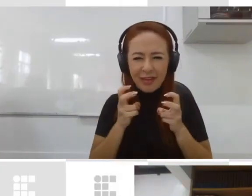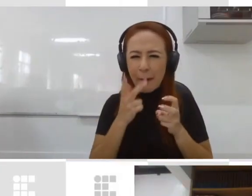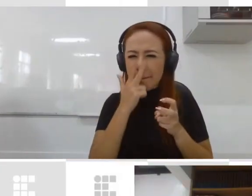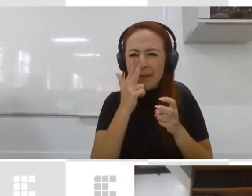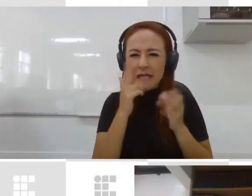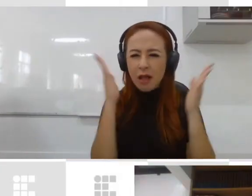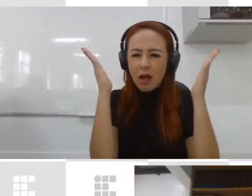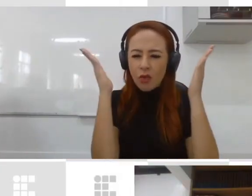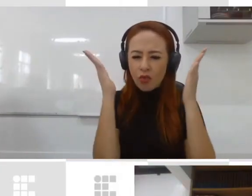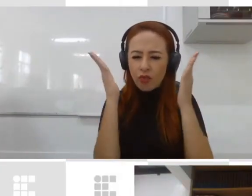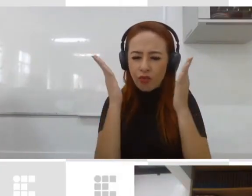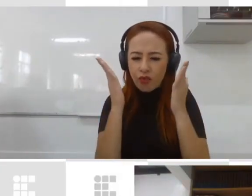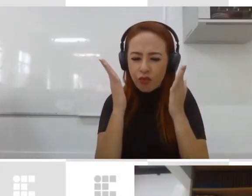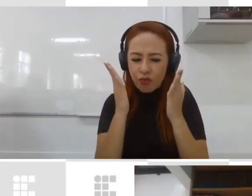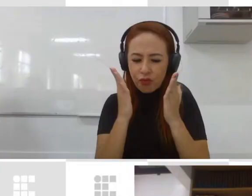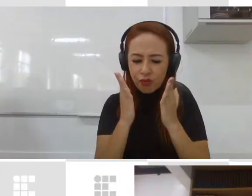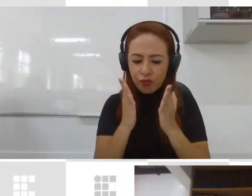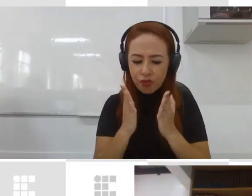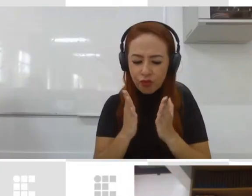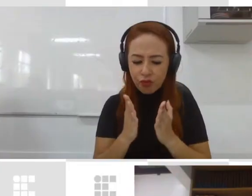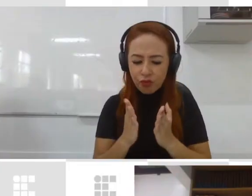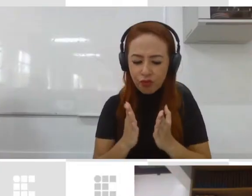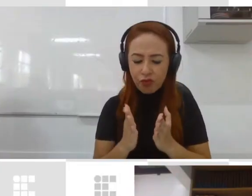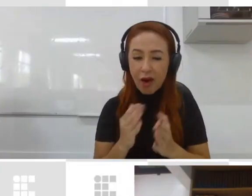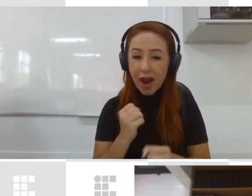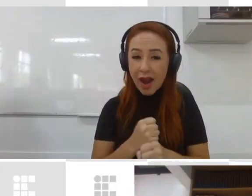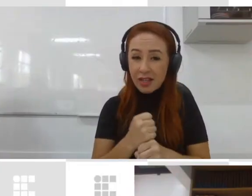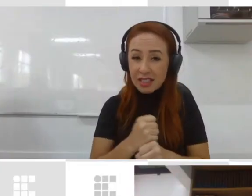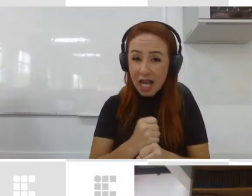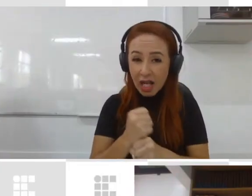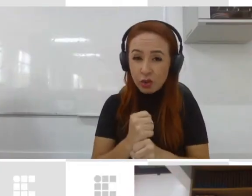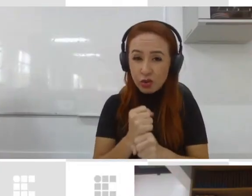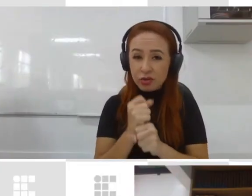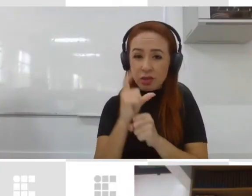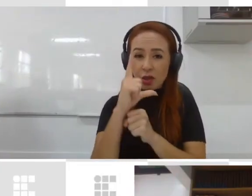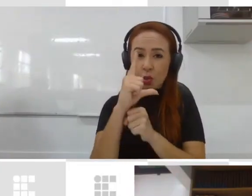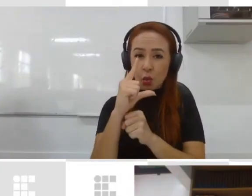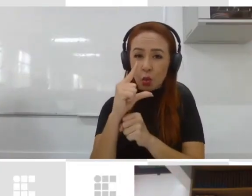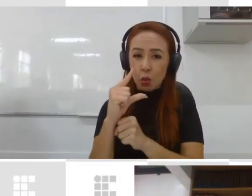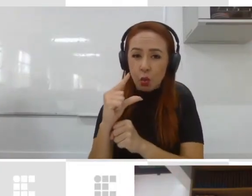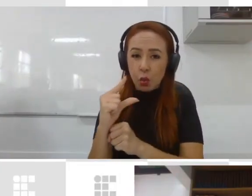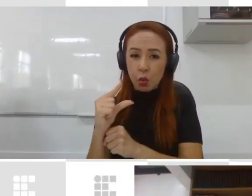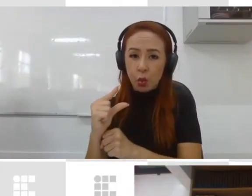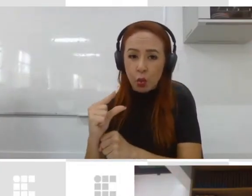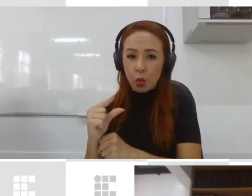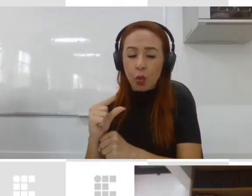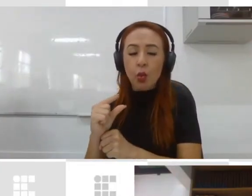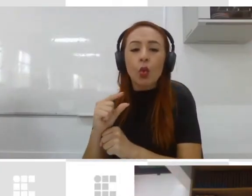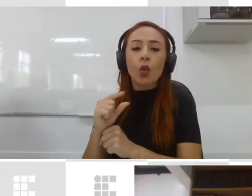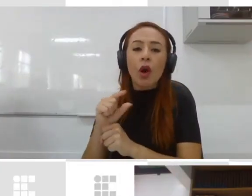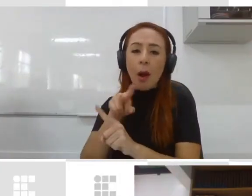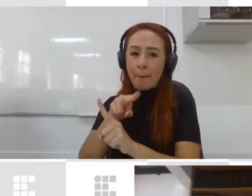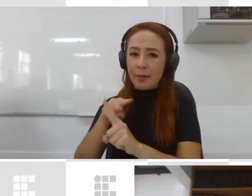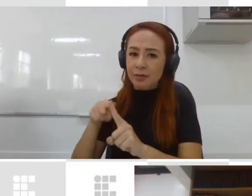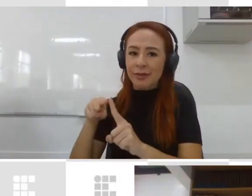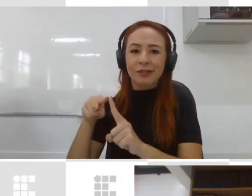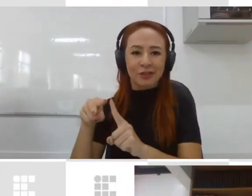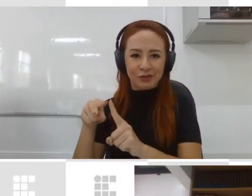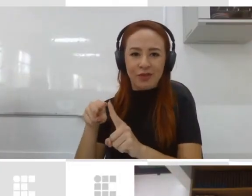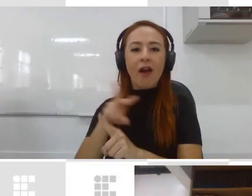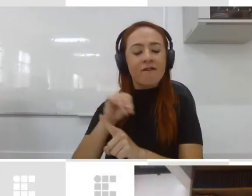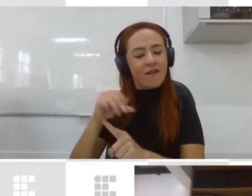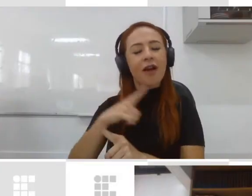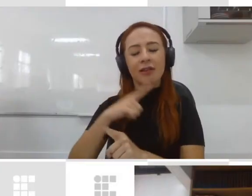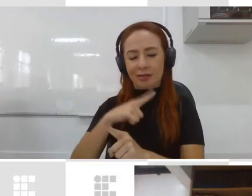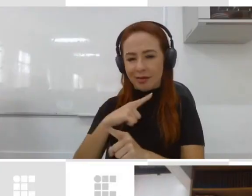de permanência da sociedade. E é isso que precisa mudar. Agora, é fácil mudar? Não, é dificílimo mudar. Vai haver prejuízos muito